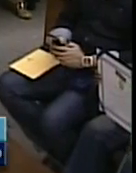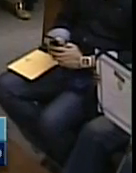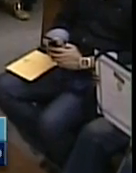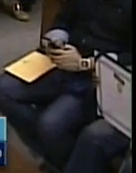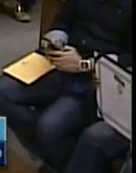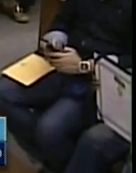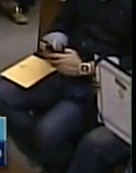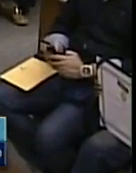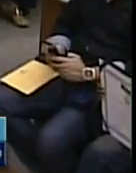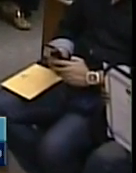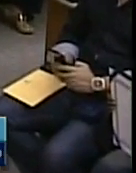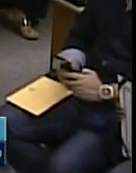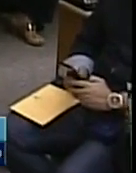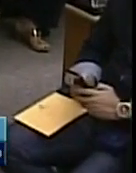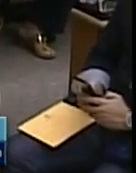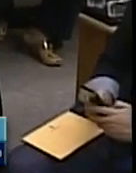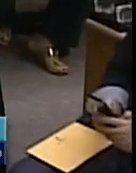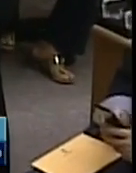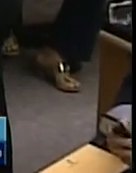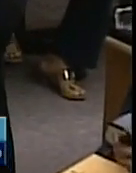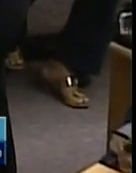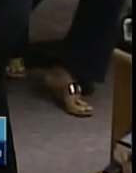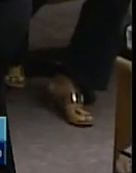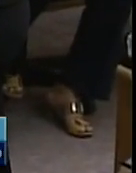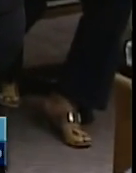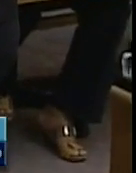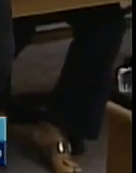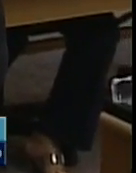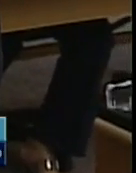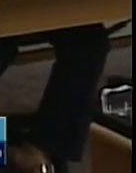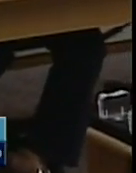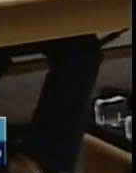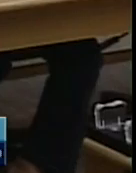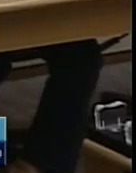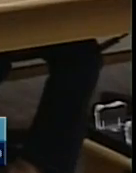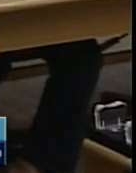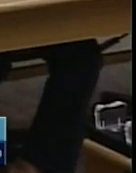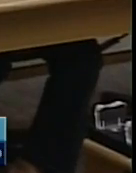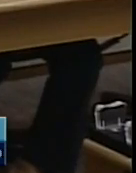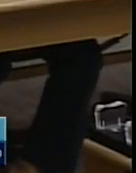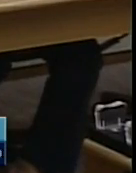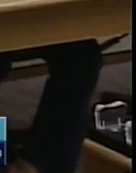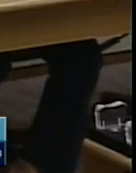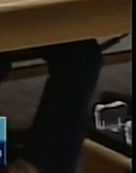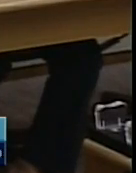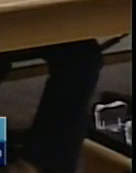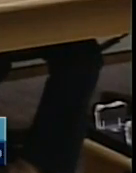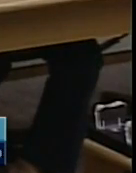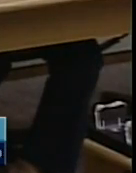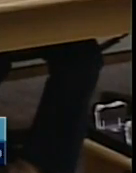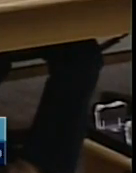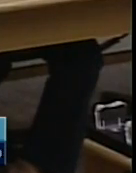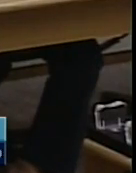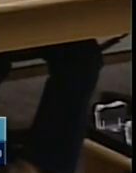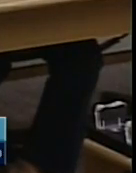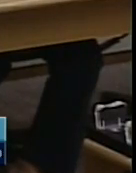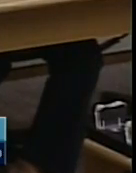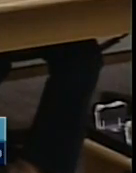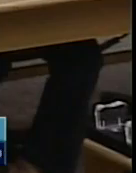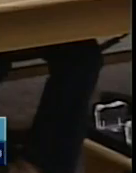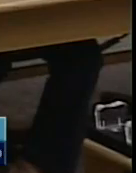Sempre assim? Não, então necessita. Né? Não existia uma escola realmente que